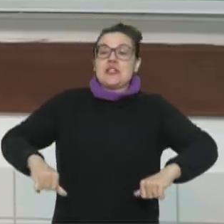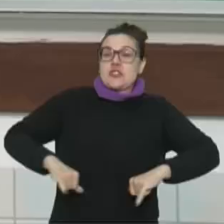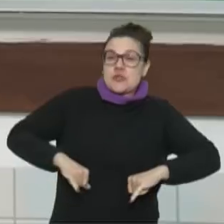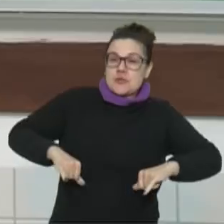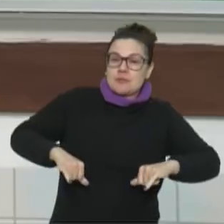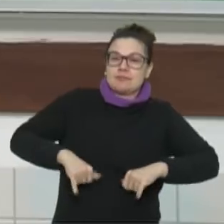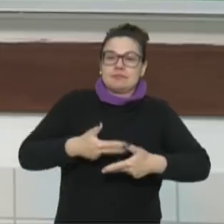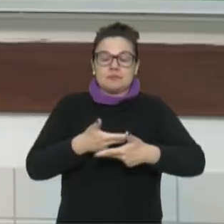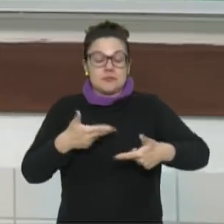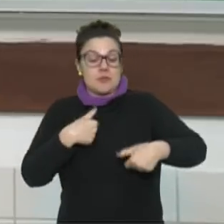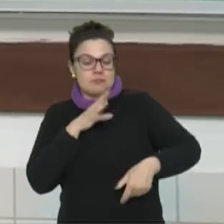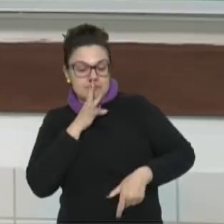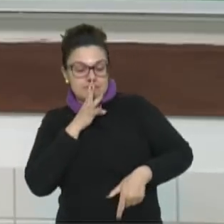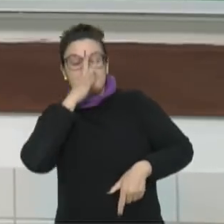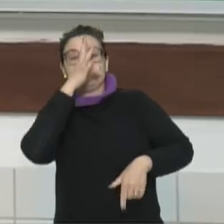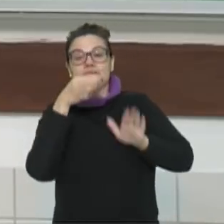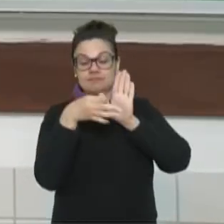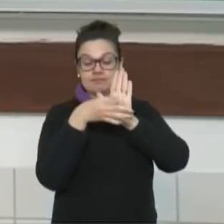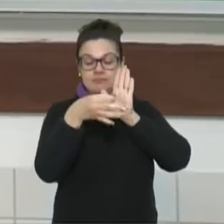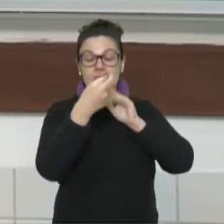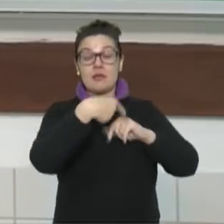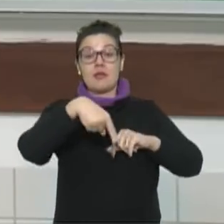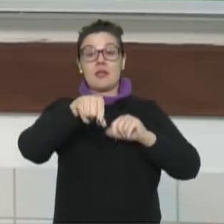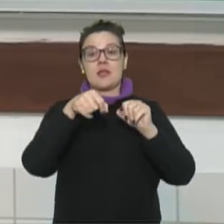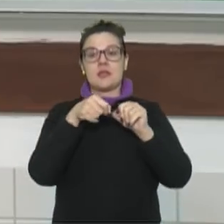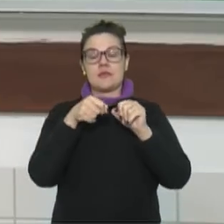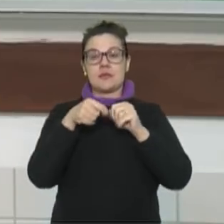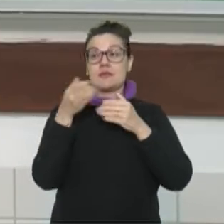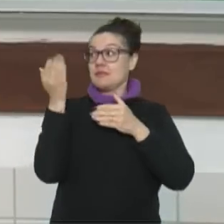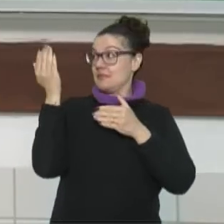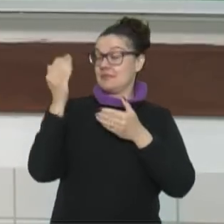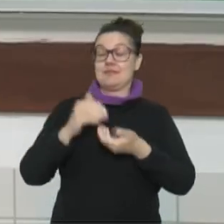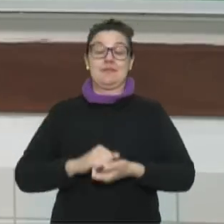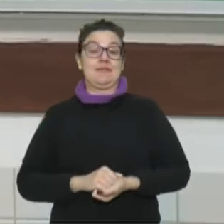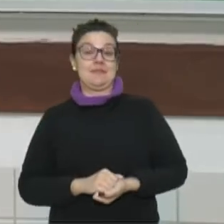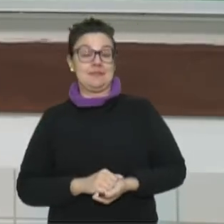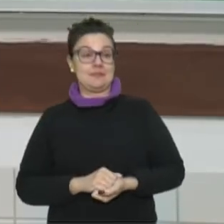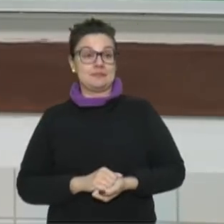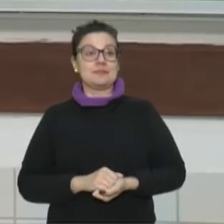que ele está fazendo com essa obra, instalação do abajur.